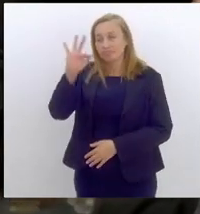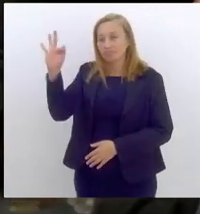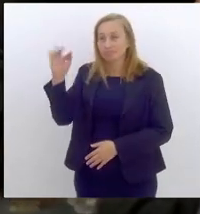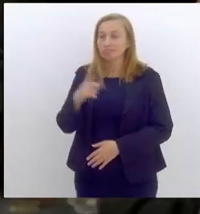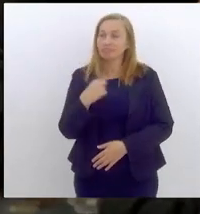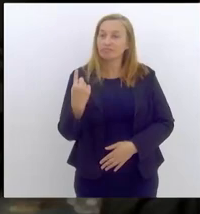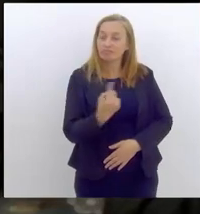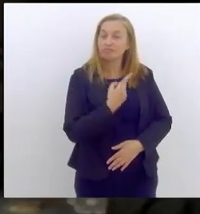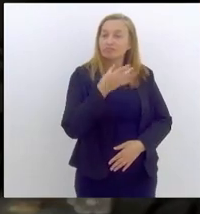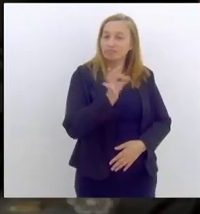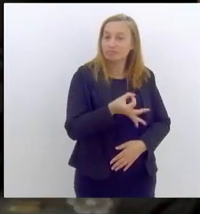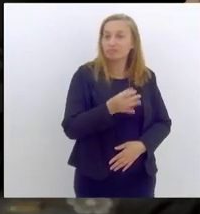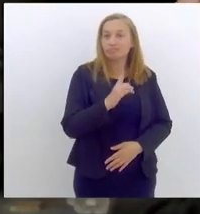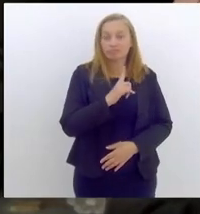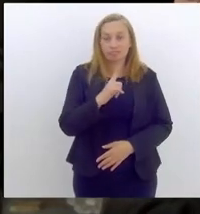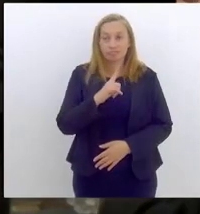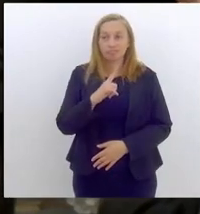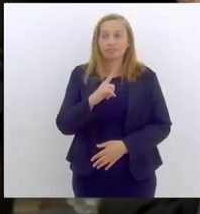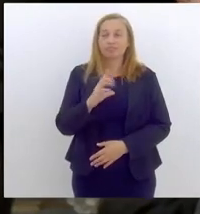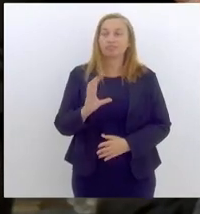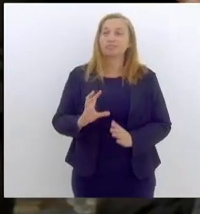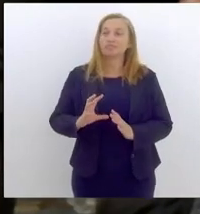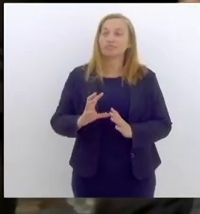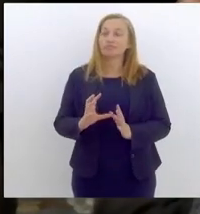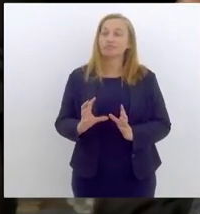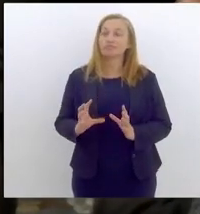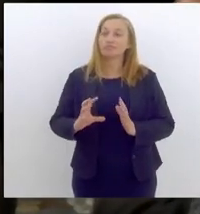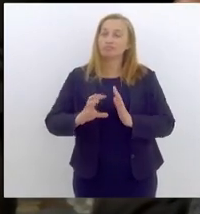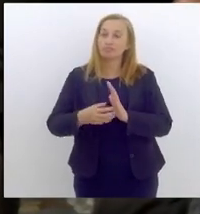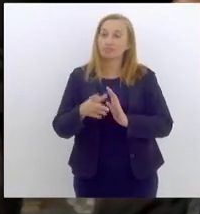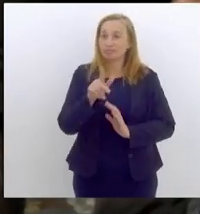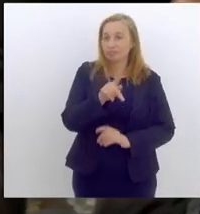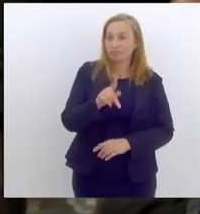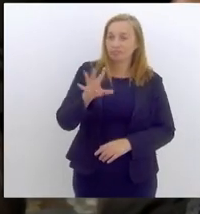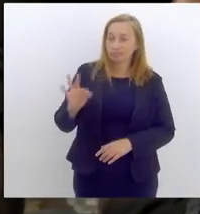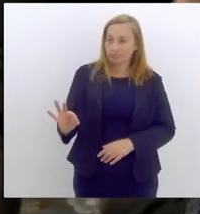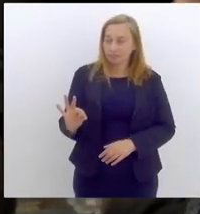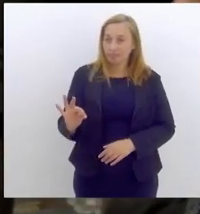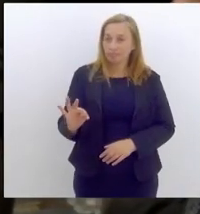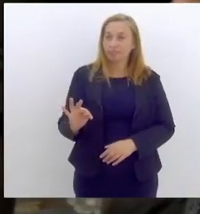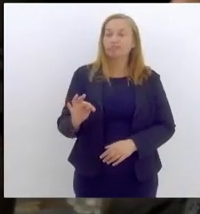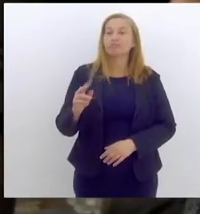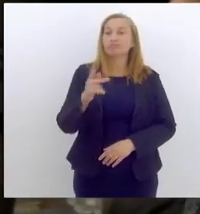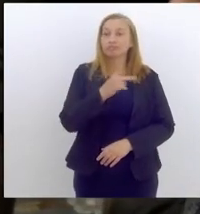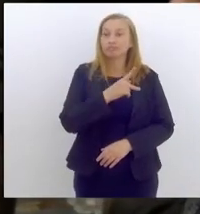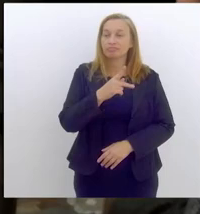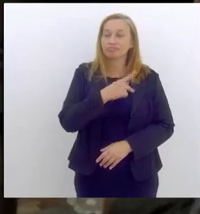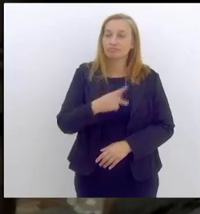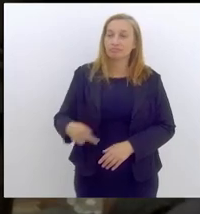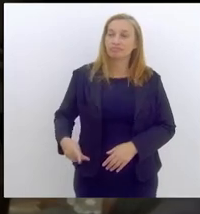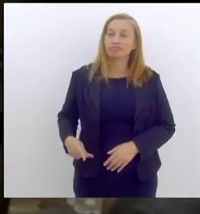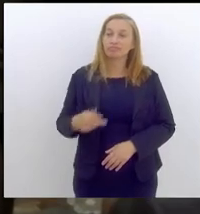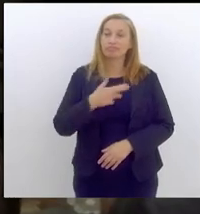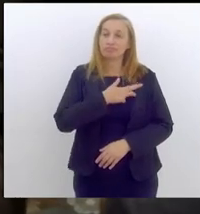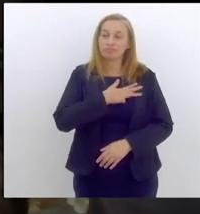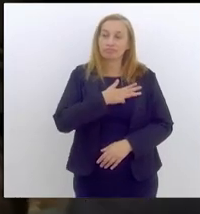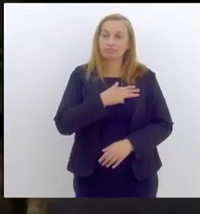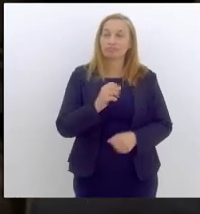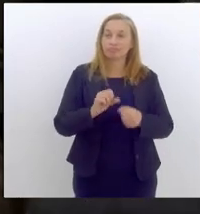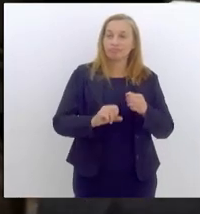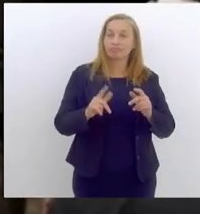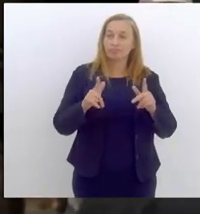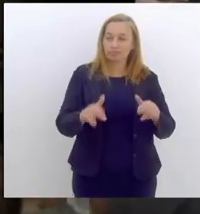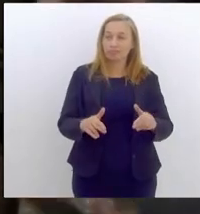uma certeza, né, a minha bancada, a bancada do PT, que o presidente Lula irá repetir o que fez aqui no Estado do Rio de Janeiro, que